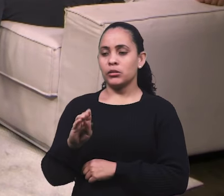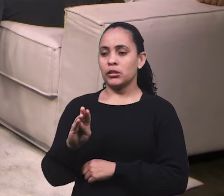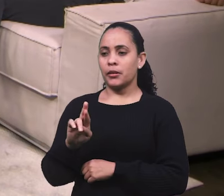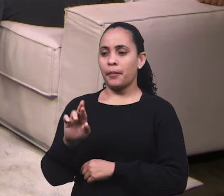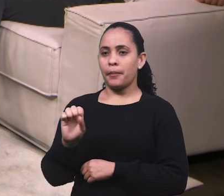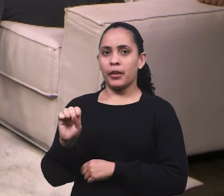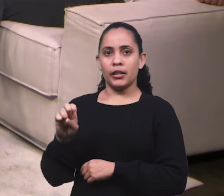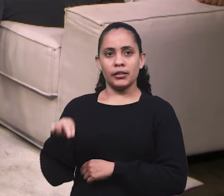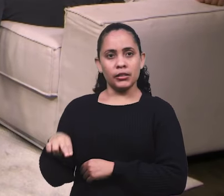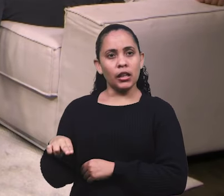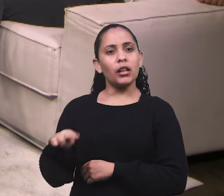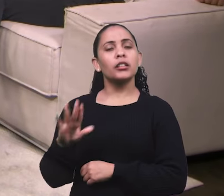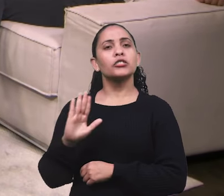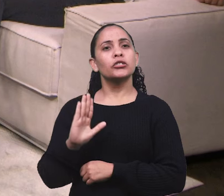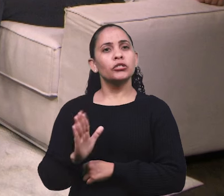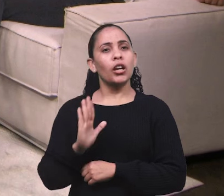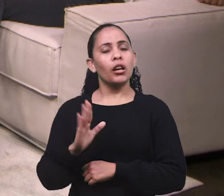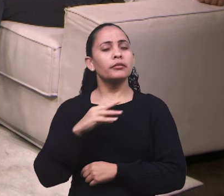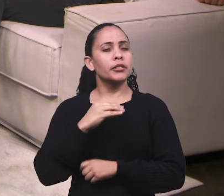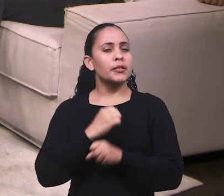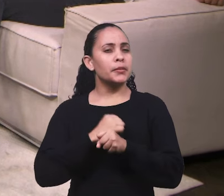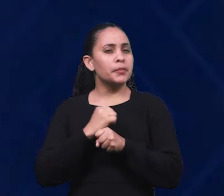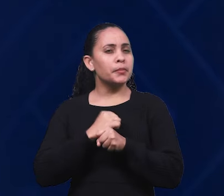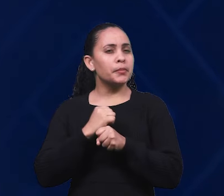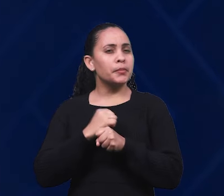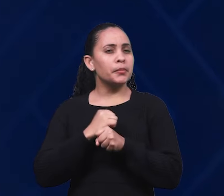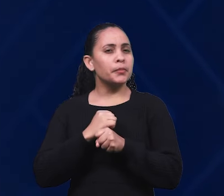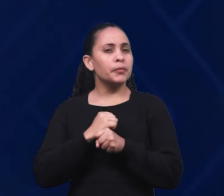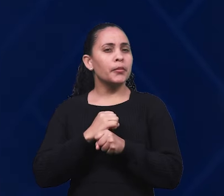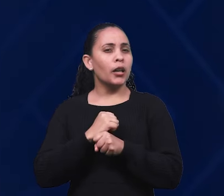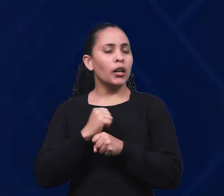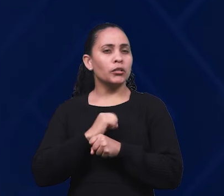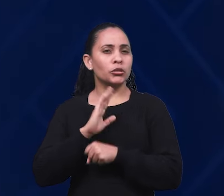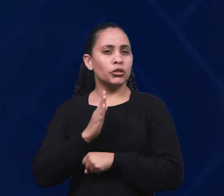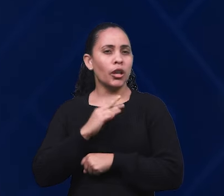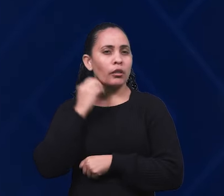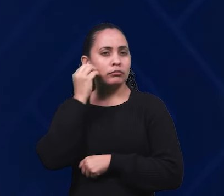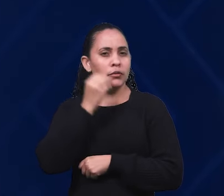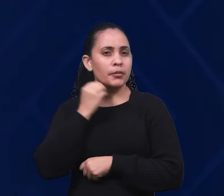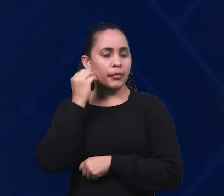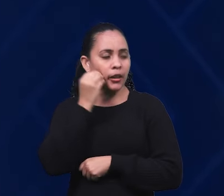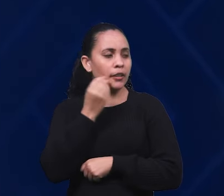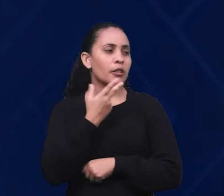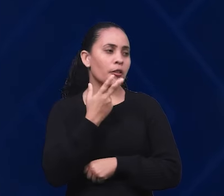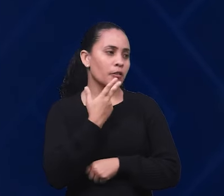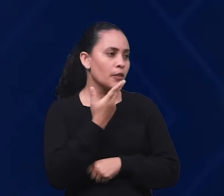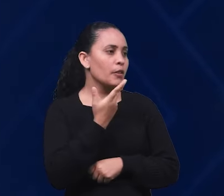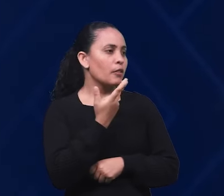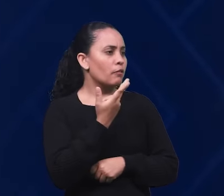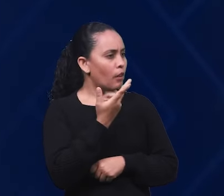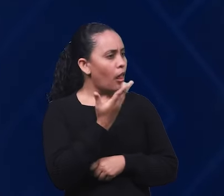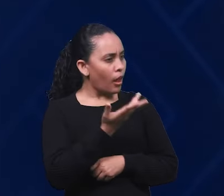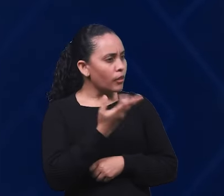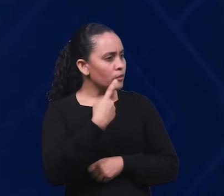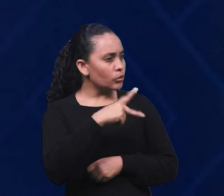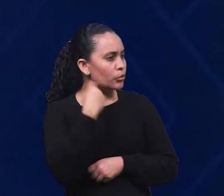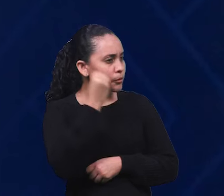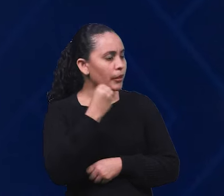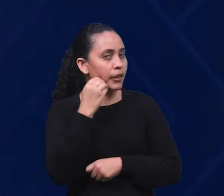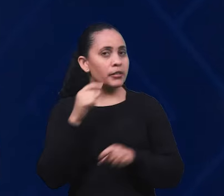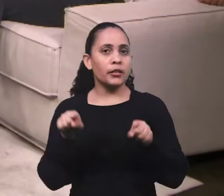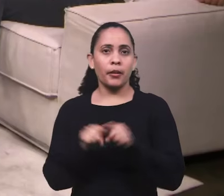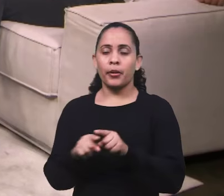e de longa experiência, né, Bressan? Queria até que você falasse um pouco dos seus negócios. E temos aqui dois